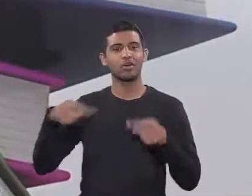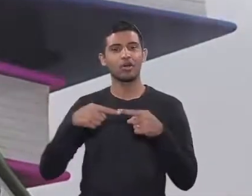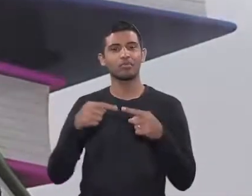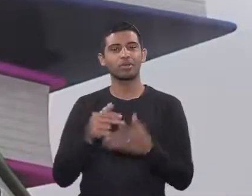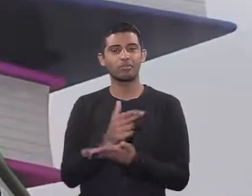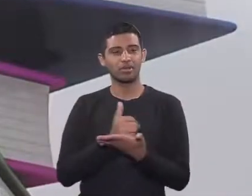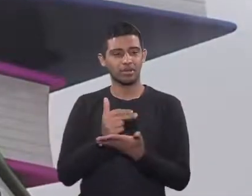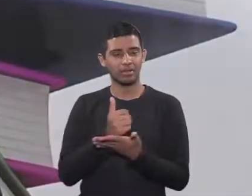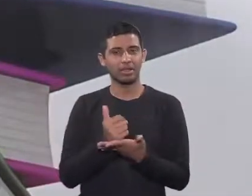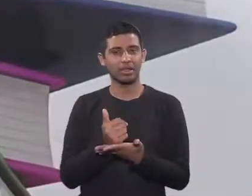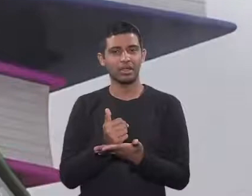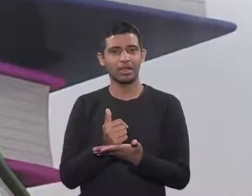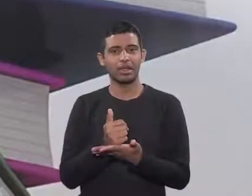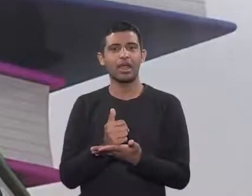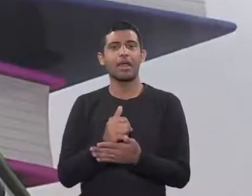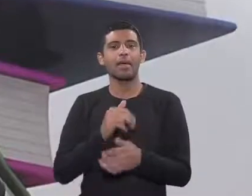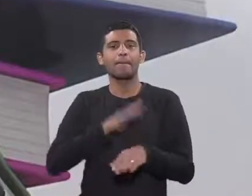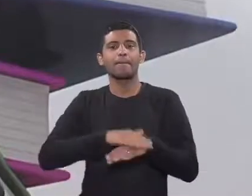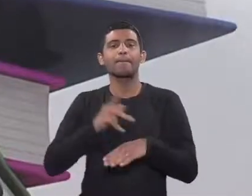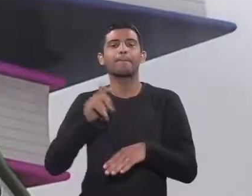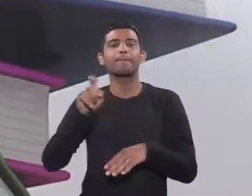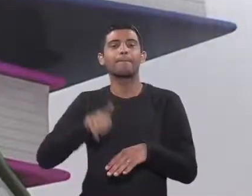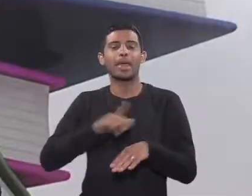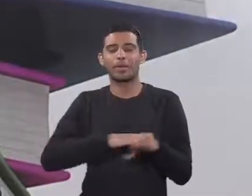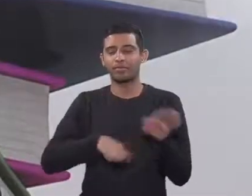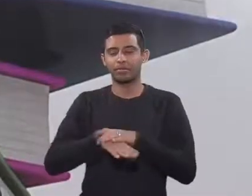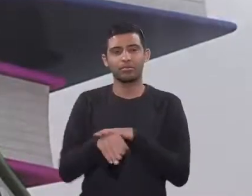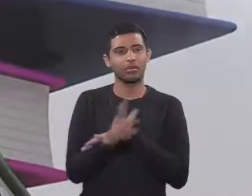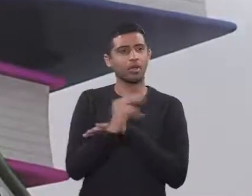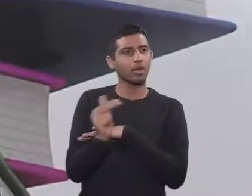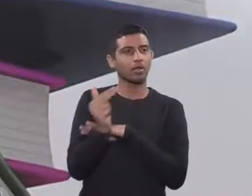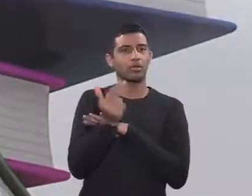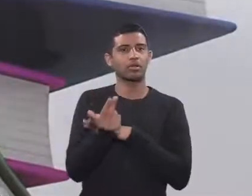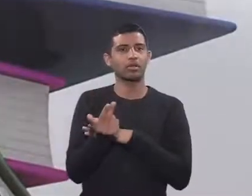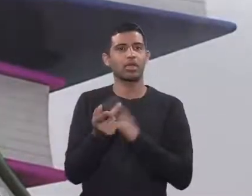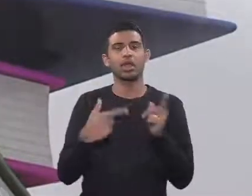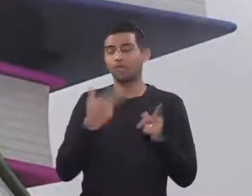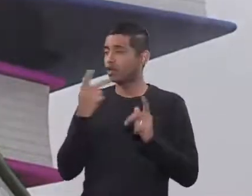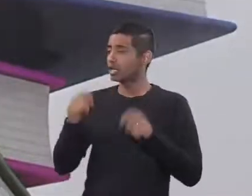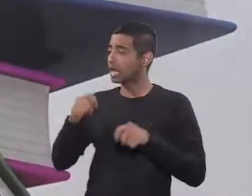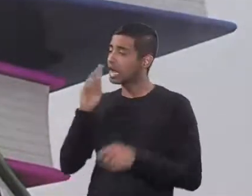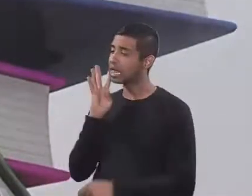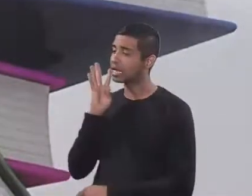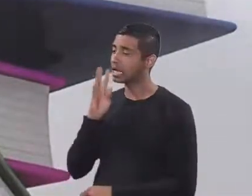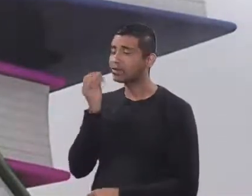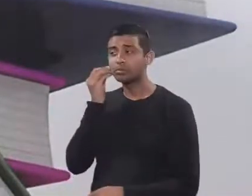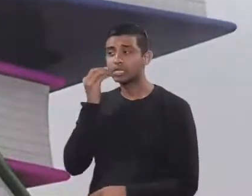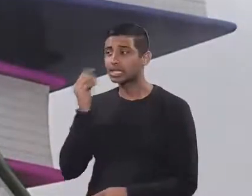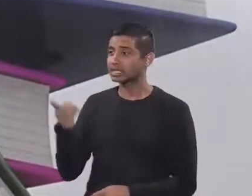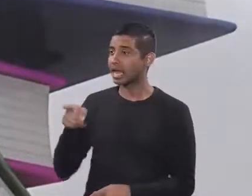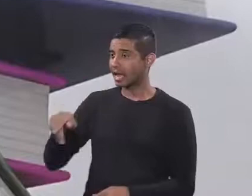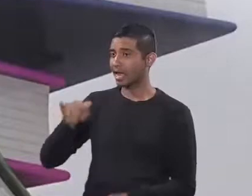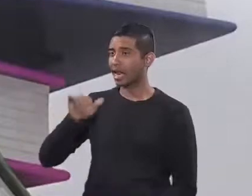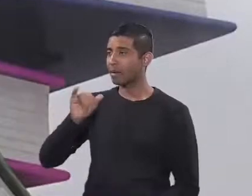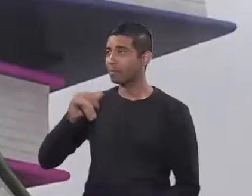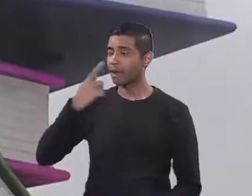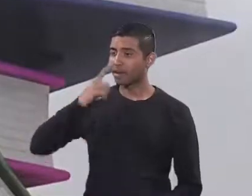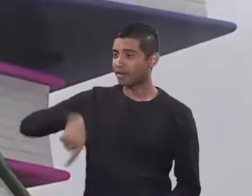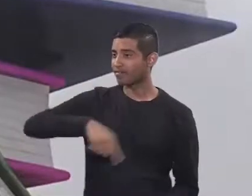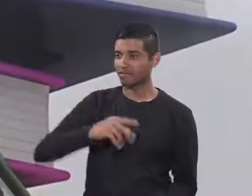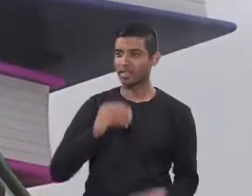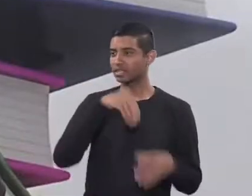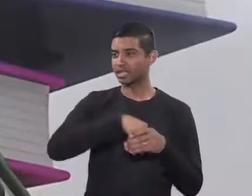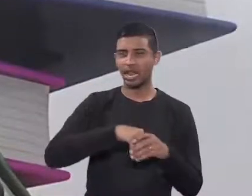ela contou sobre essa associação. E aí ela conversou com a minha mãe e falou, é bacana, a gente podia tentar colocar a Bárbara nessa